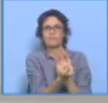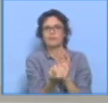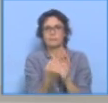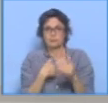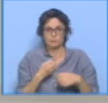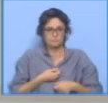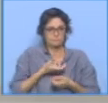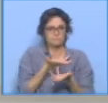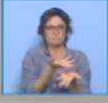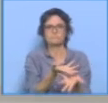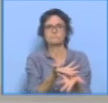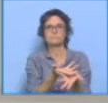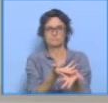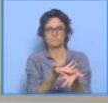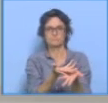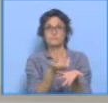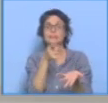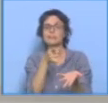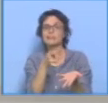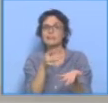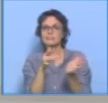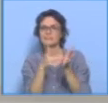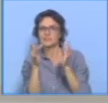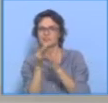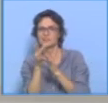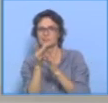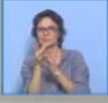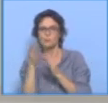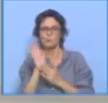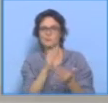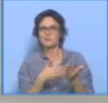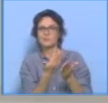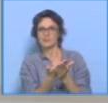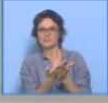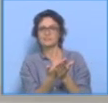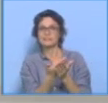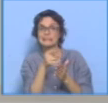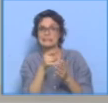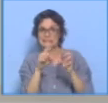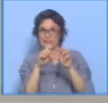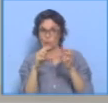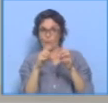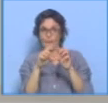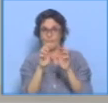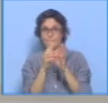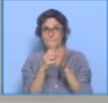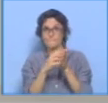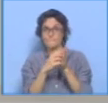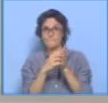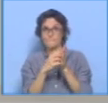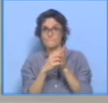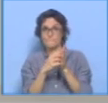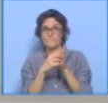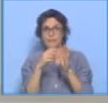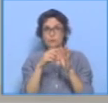Jesus tira balizas à categoria de próximo. Tira-lhe as balizas.